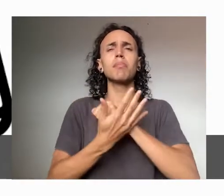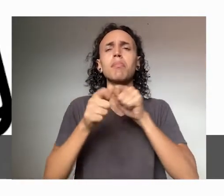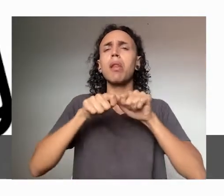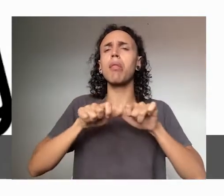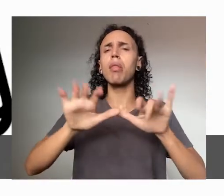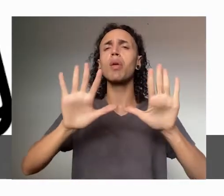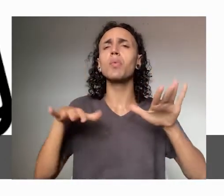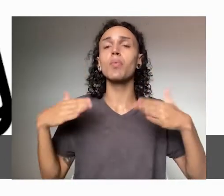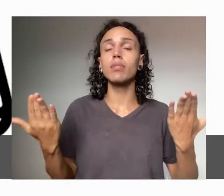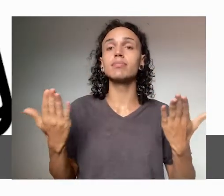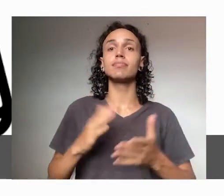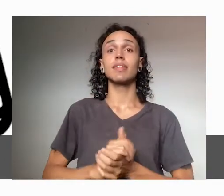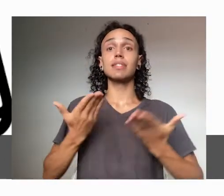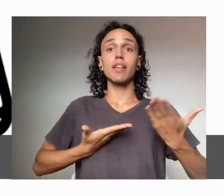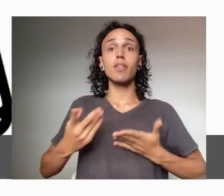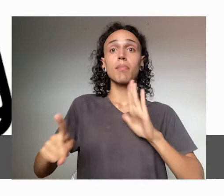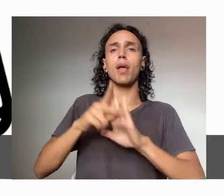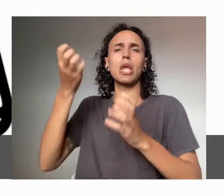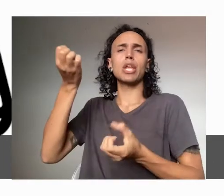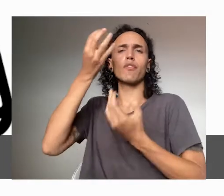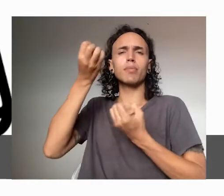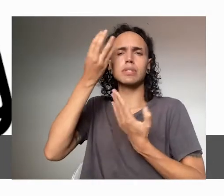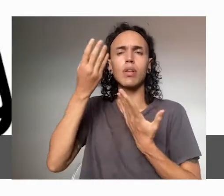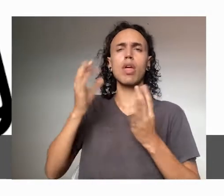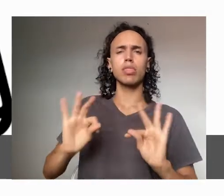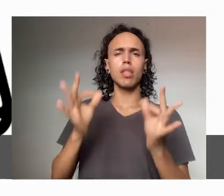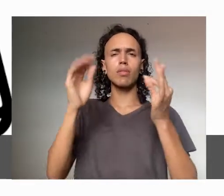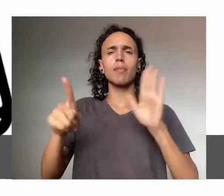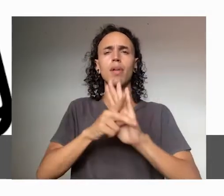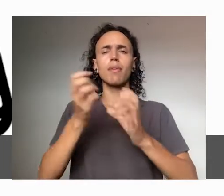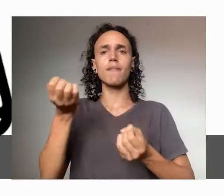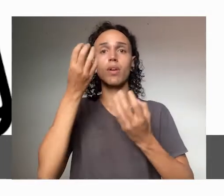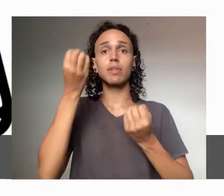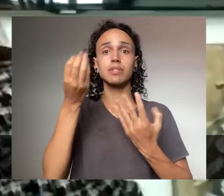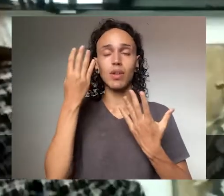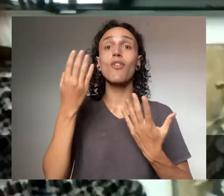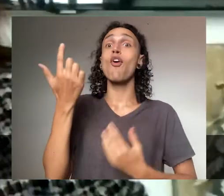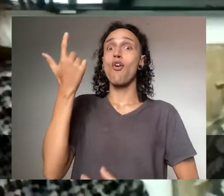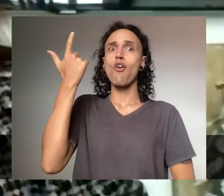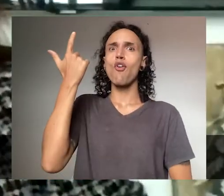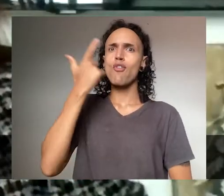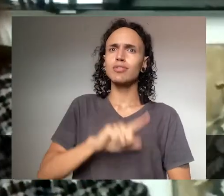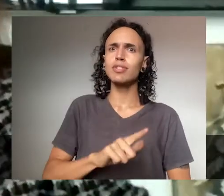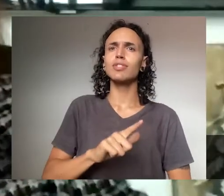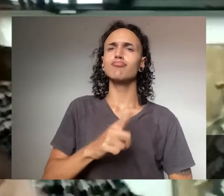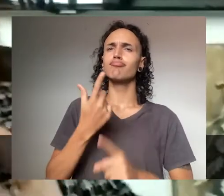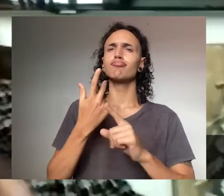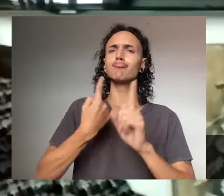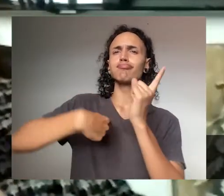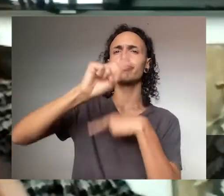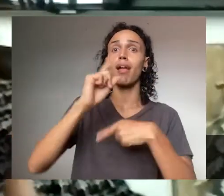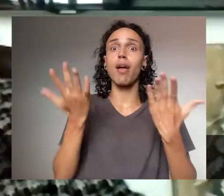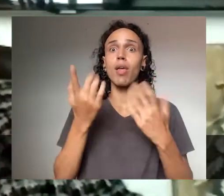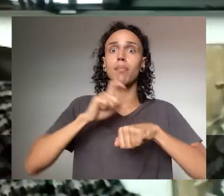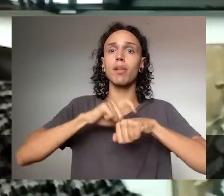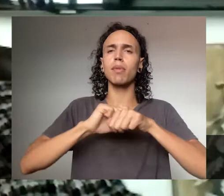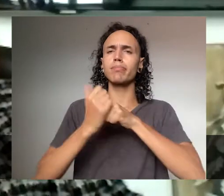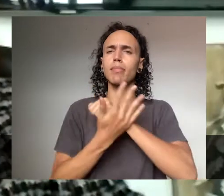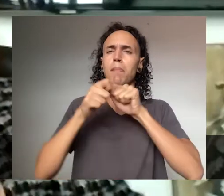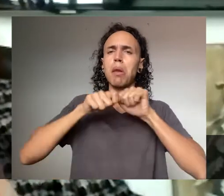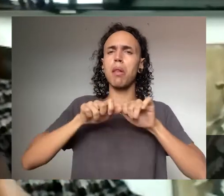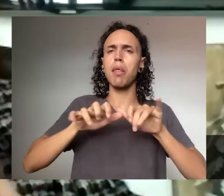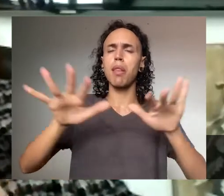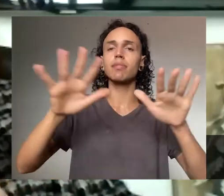informação, de tecnologia de informação, tudo isso ganhou um impulso enorme durante a pandemia, por conta que as